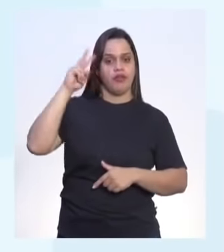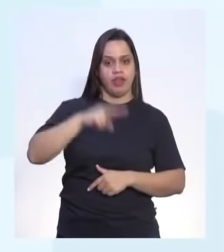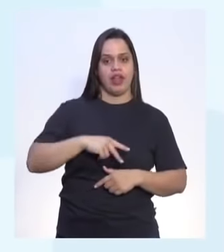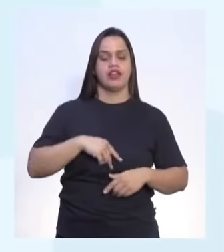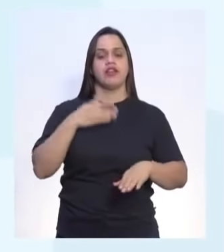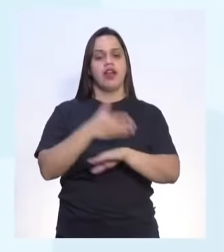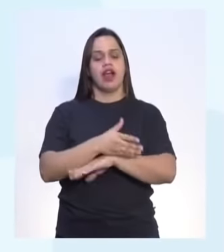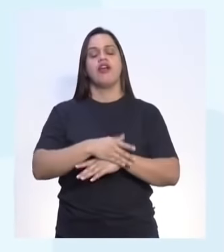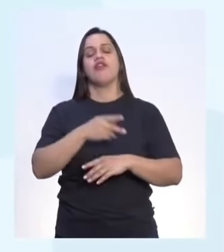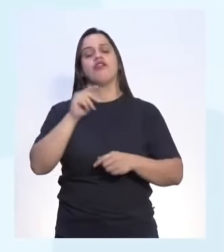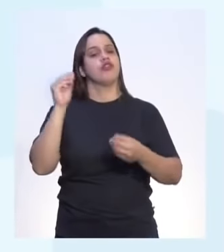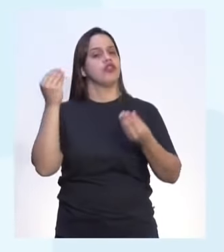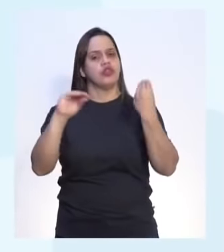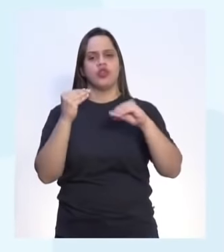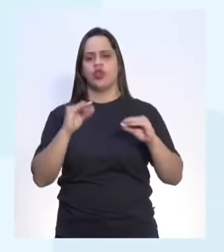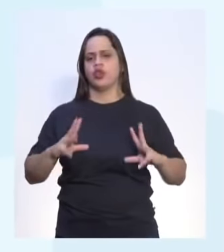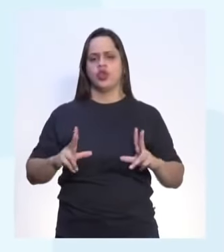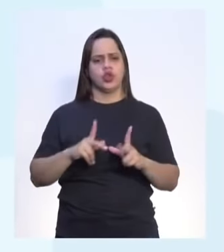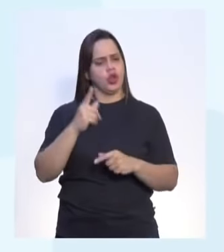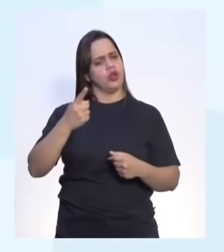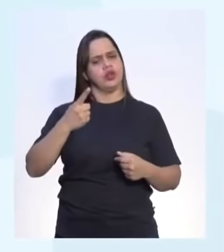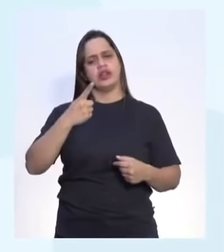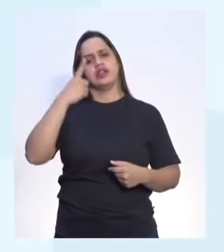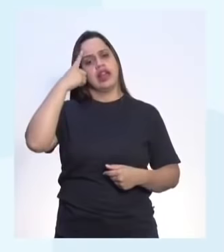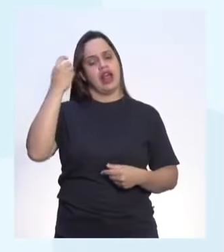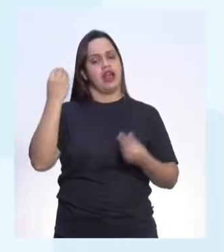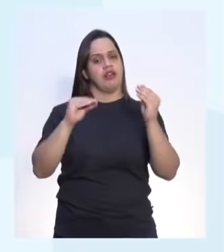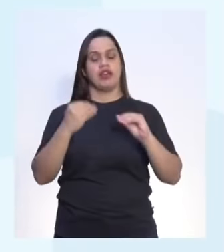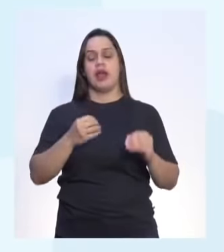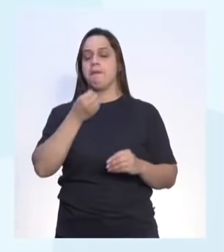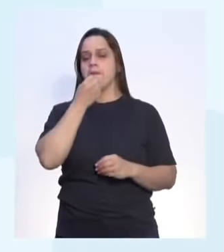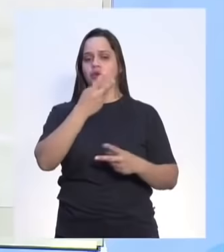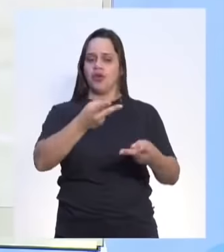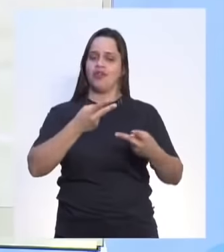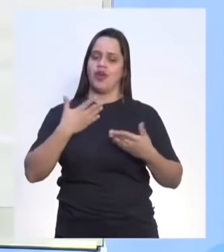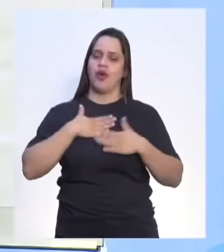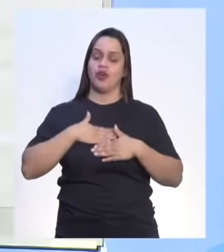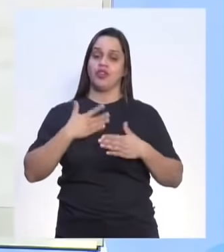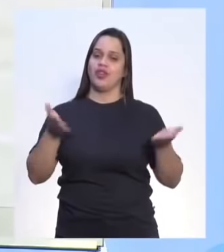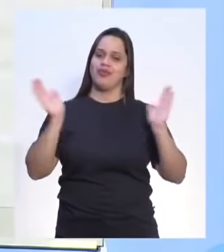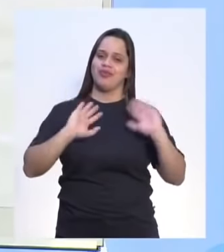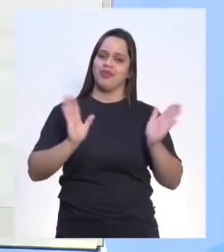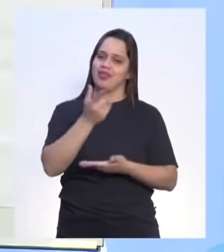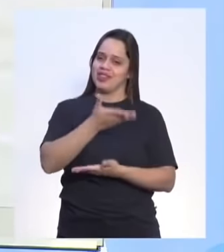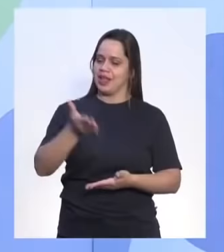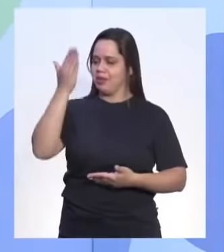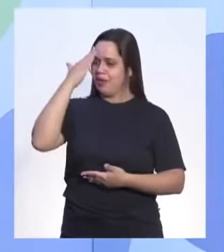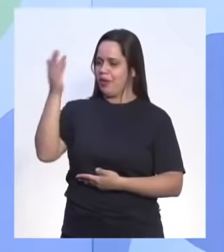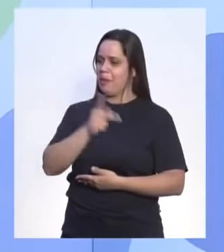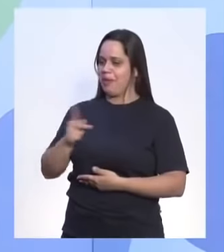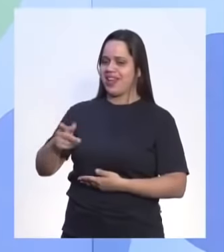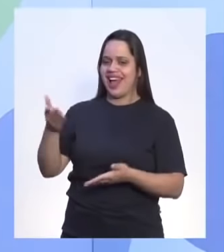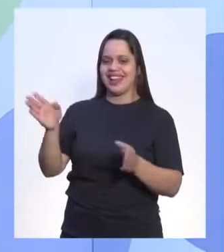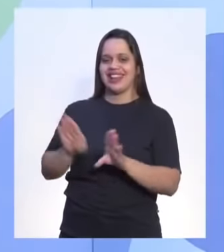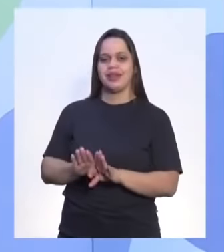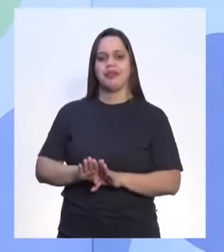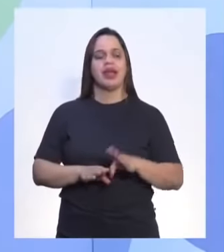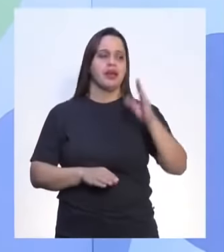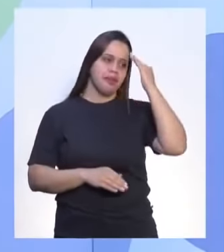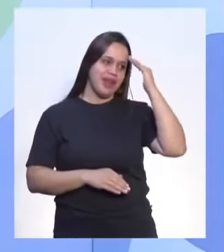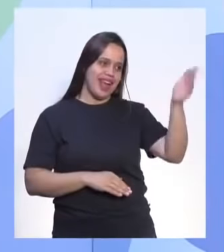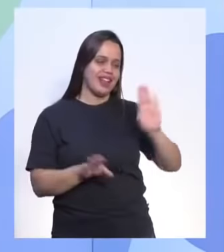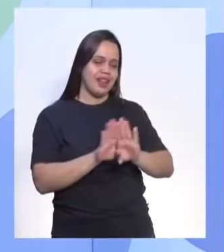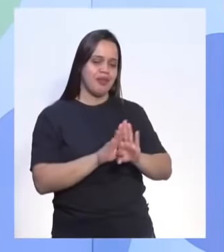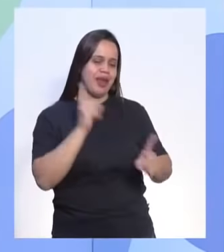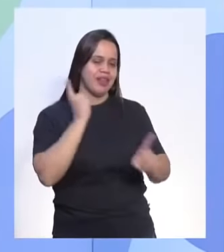Façam lá seus comentários, as sugestões que sempre são bem-vindos. Eu me despeço por aqui, Jonas. Obrigado. Obrigado, Osmar. Até a